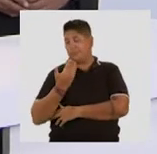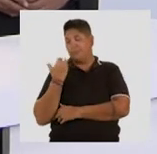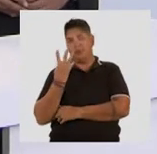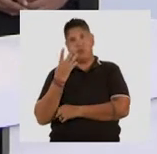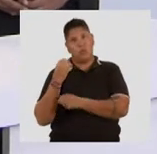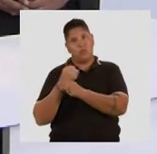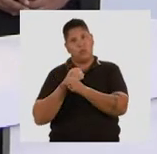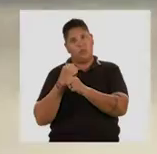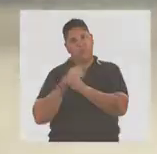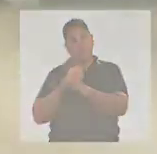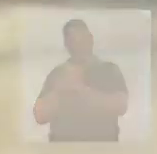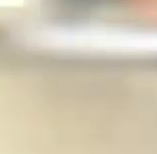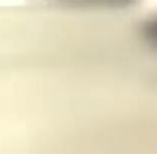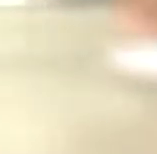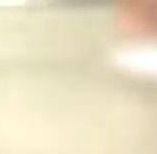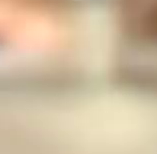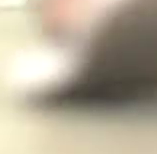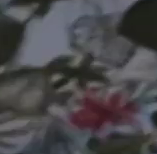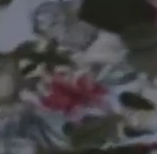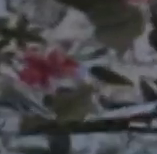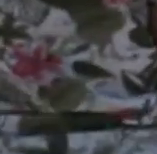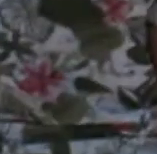últimos 4 anos.